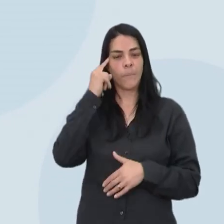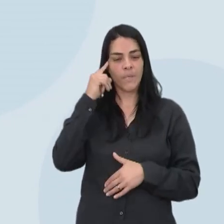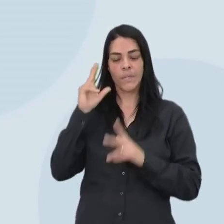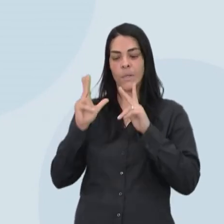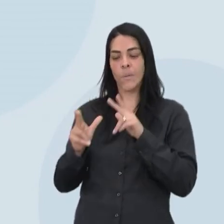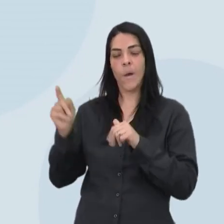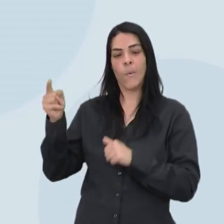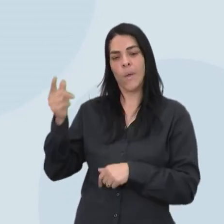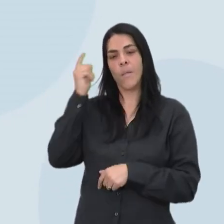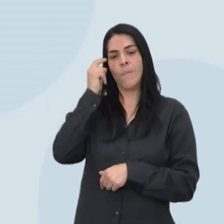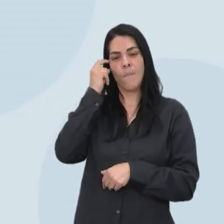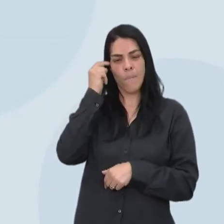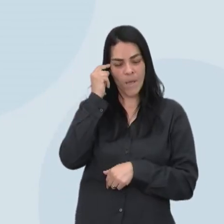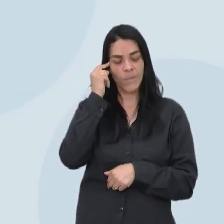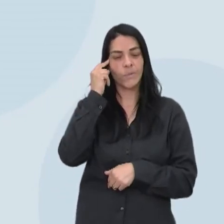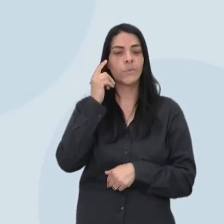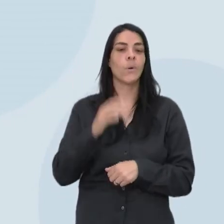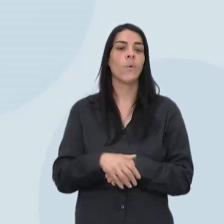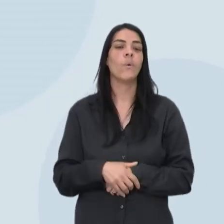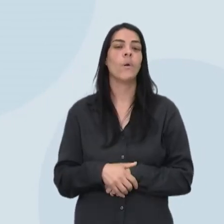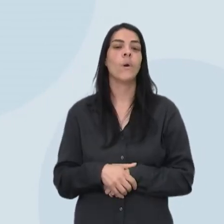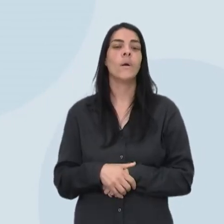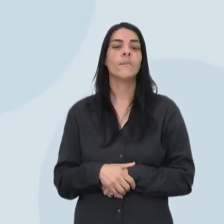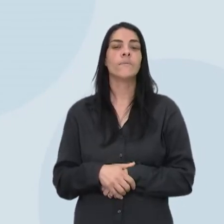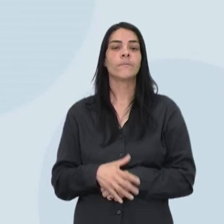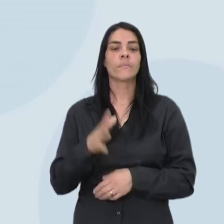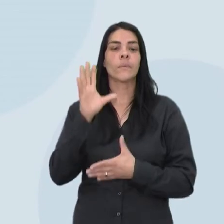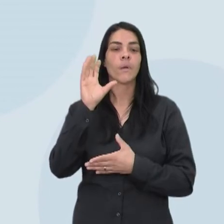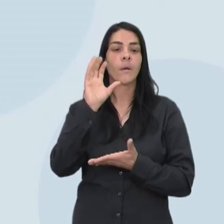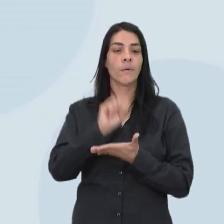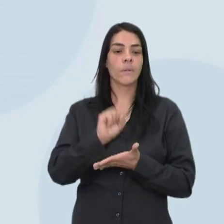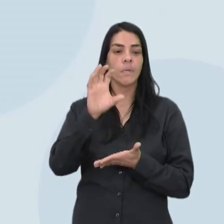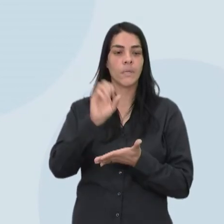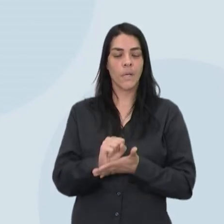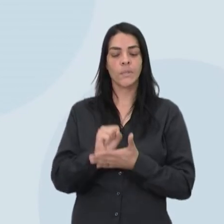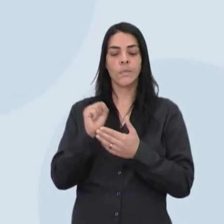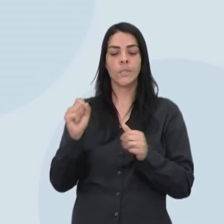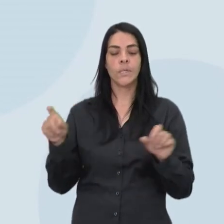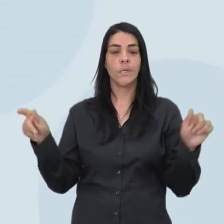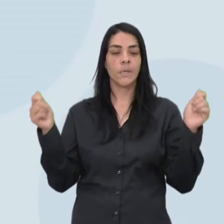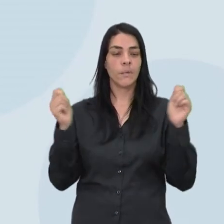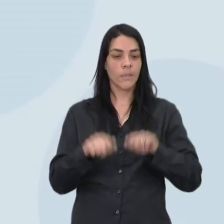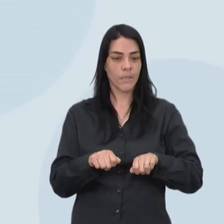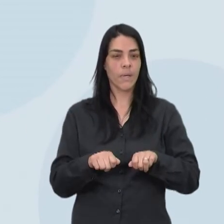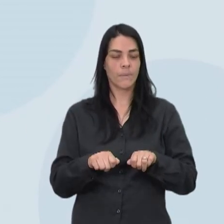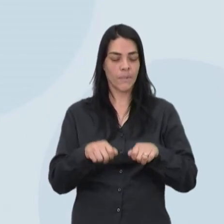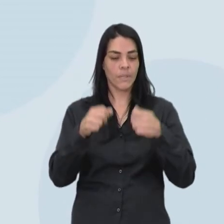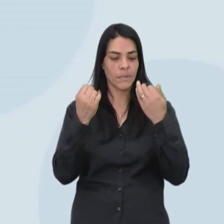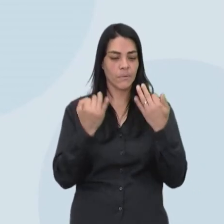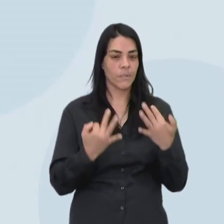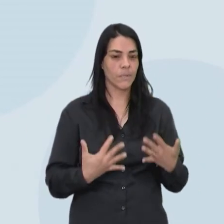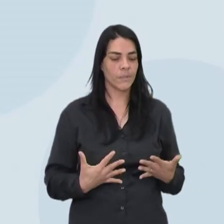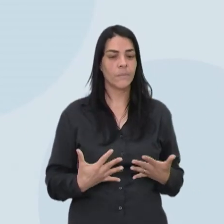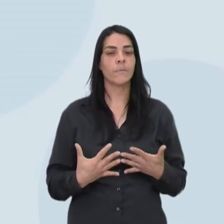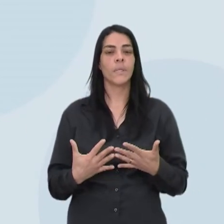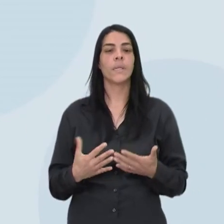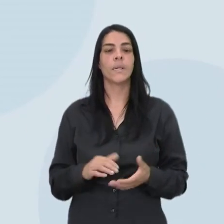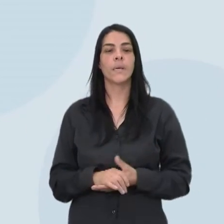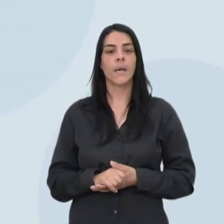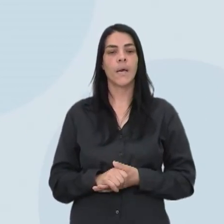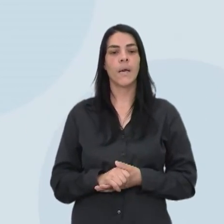essa colonialidade do poder e indo um pouquinho além, vamos falar então melhor dos dois, né,